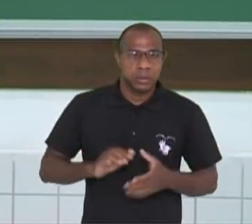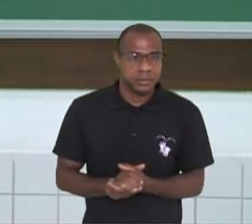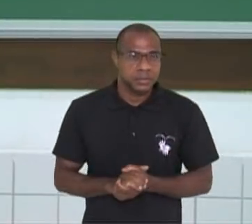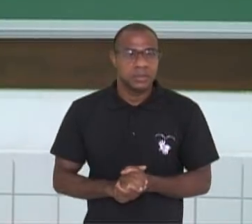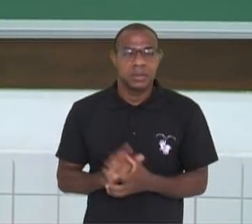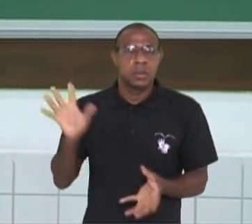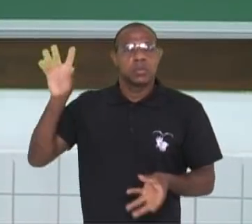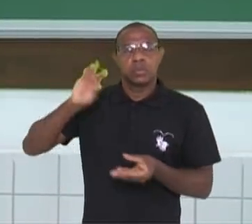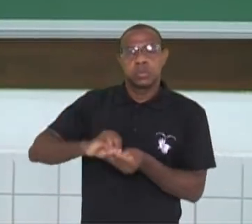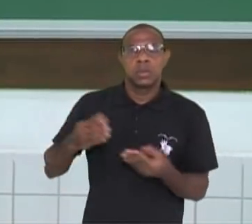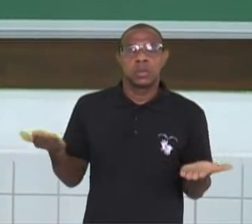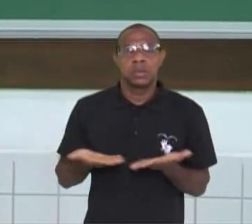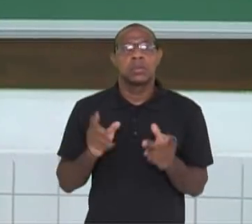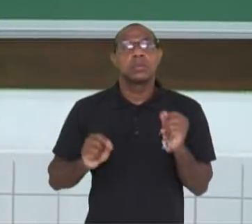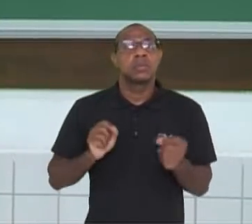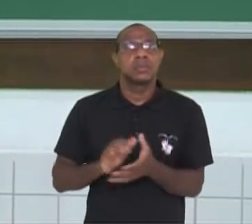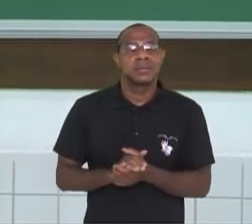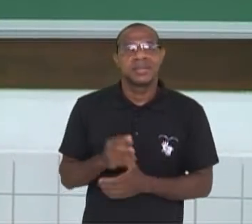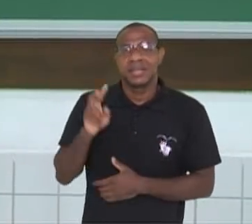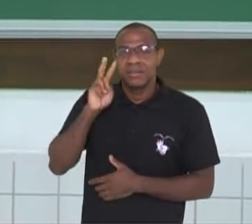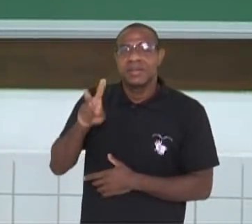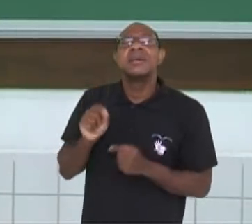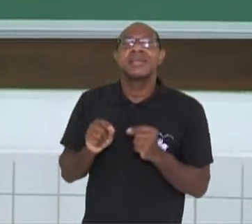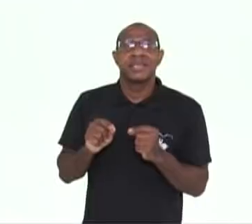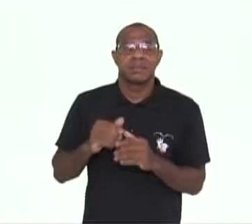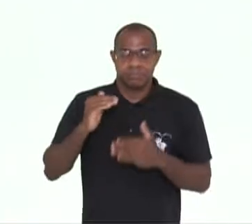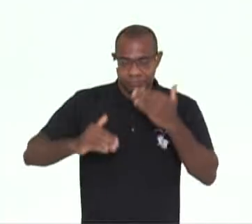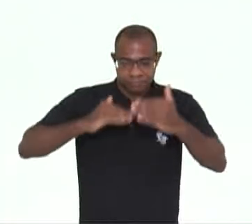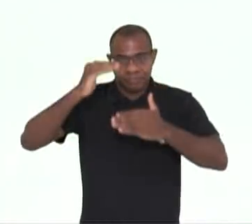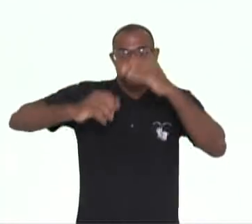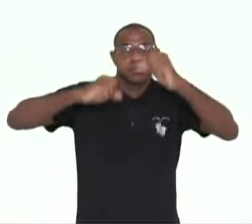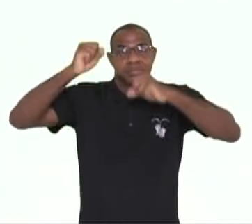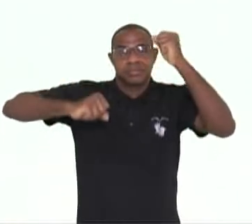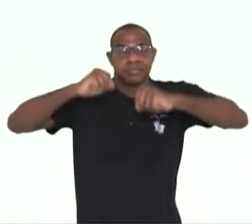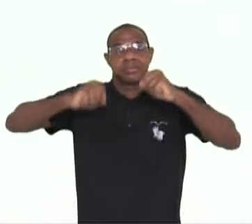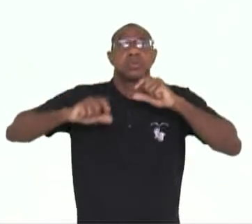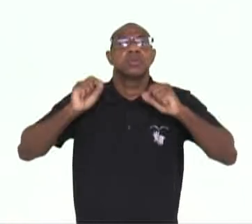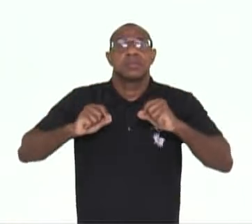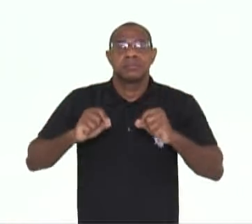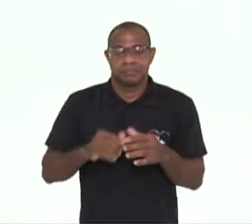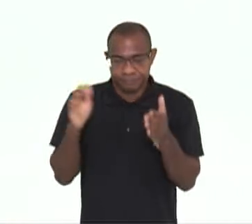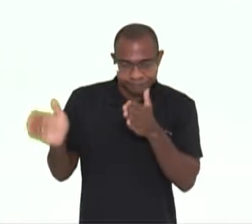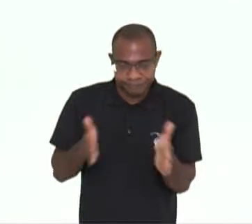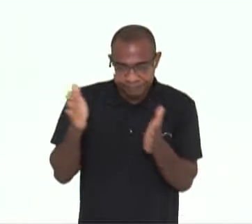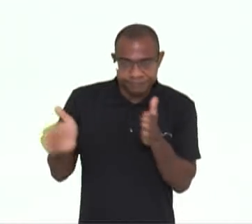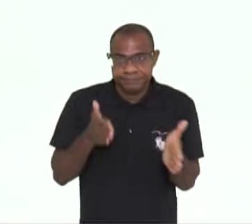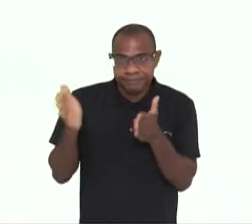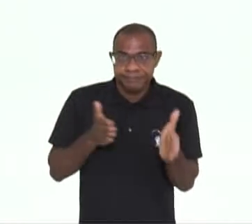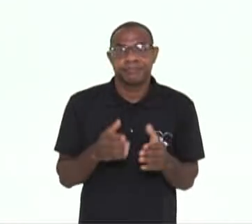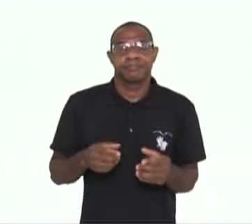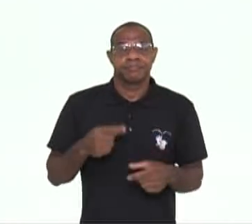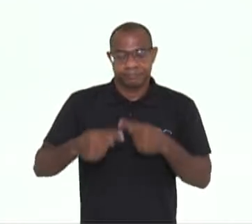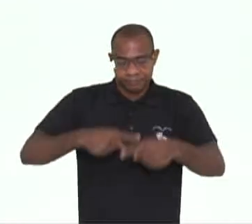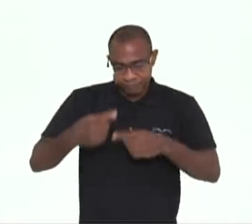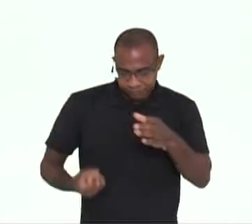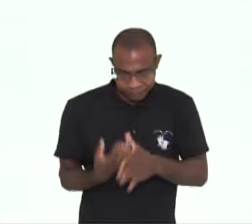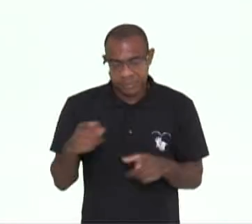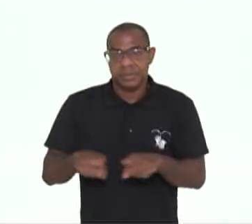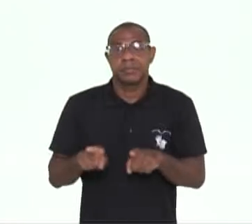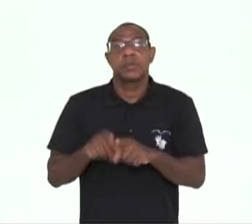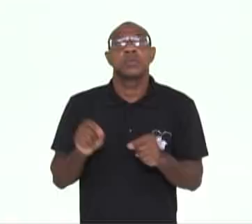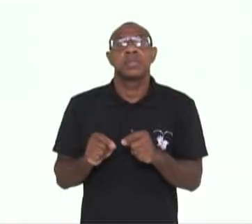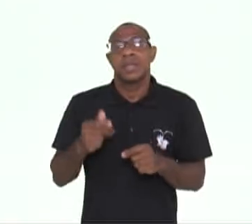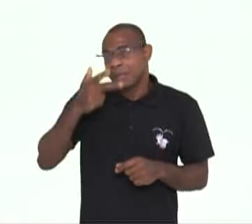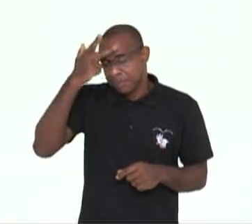você revisou nessa aula de hoje? Você viu que a Revolução Industrial intensificou a produção de mercadorias e a circulação